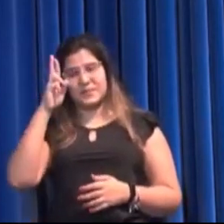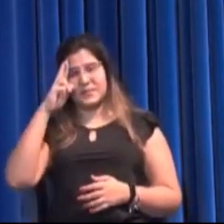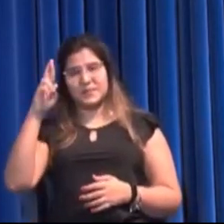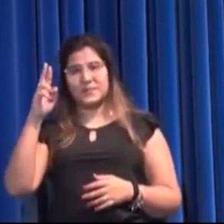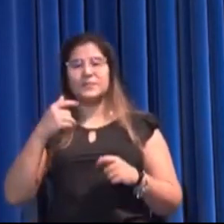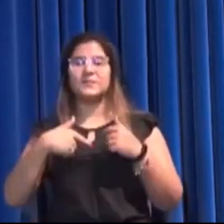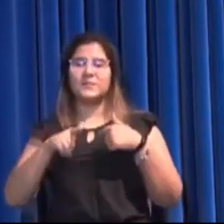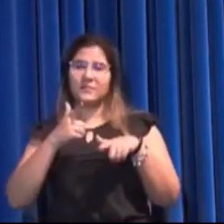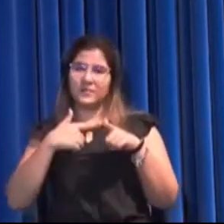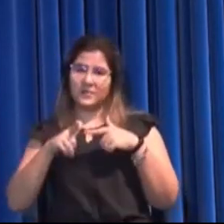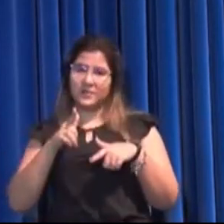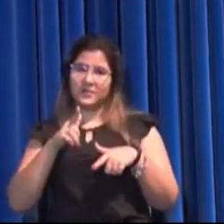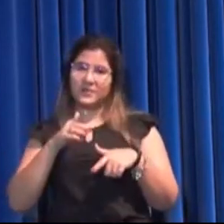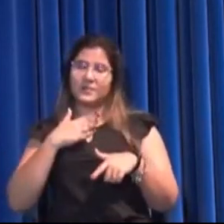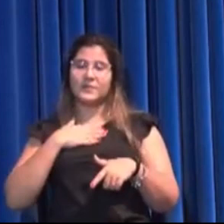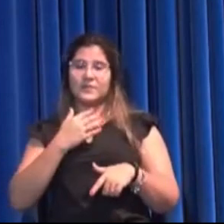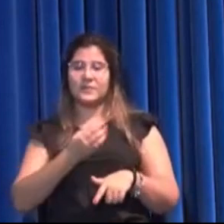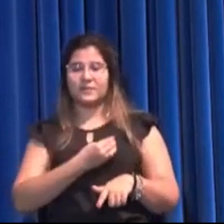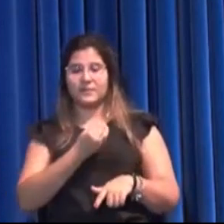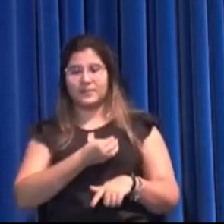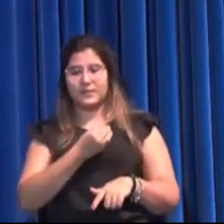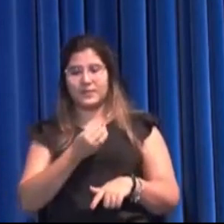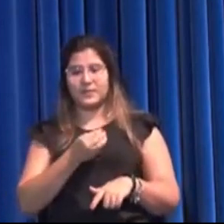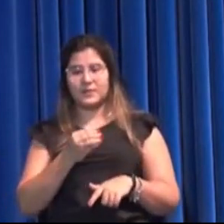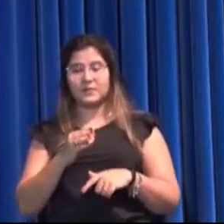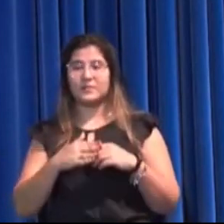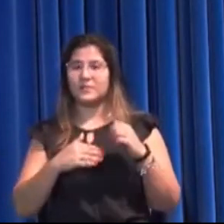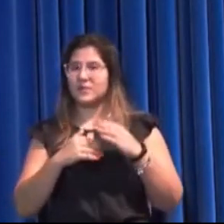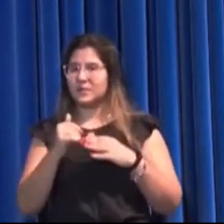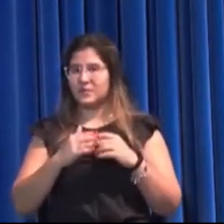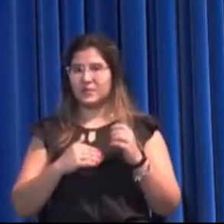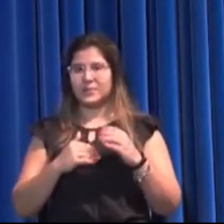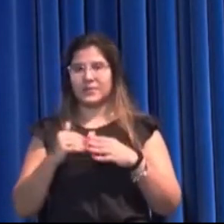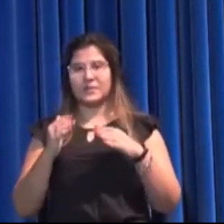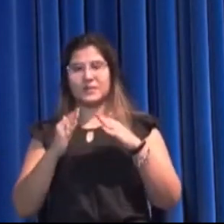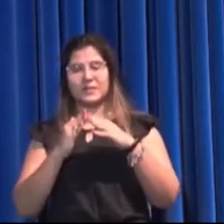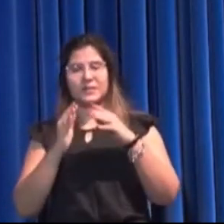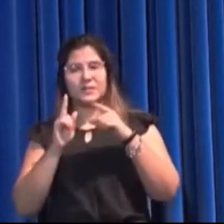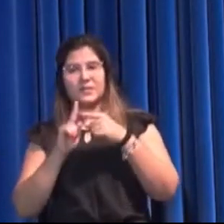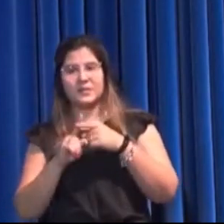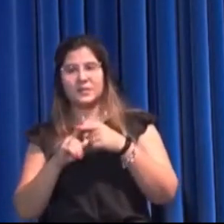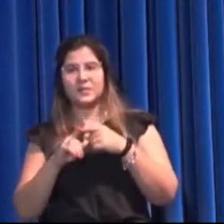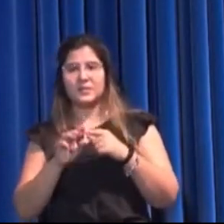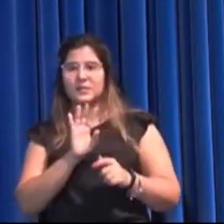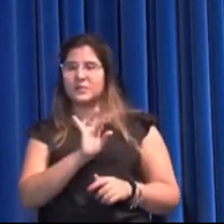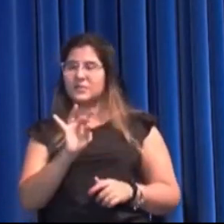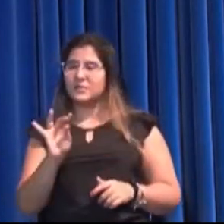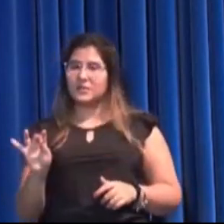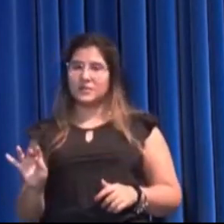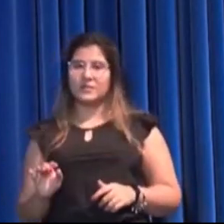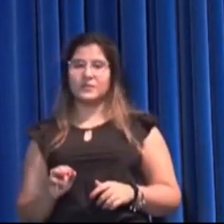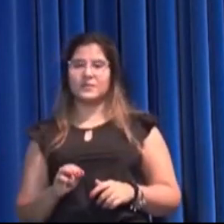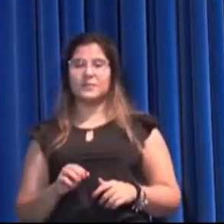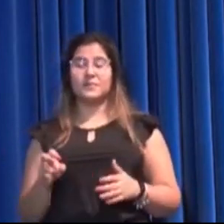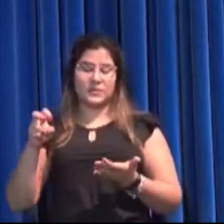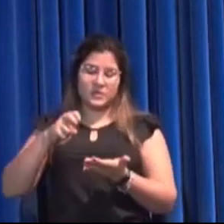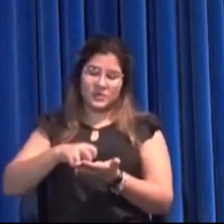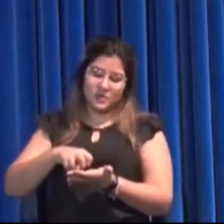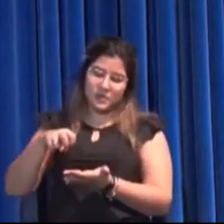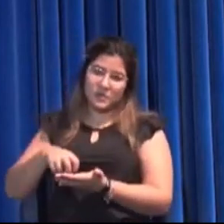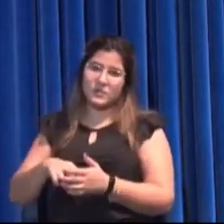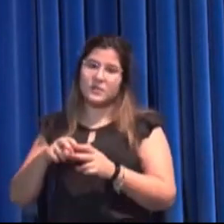tem trabalhado na minha vida, na vida da igreja, na vida de todas as pessoas que estão de